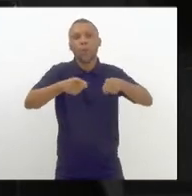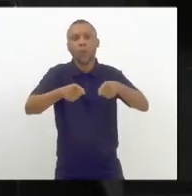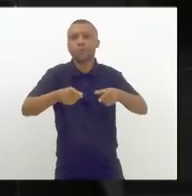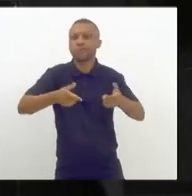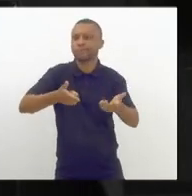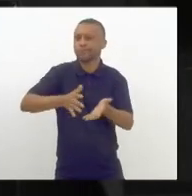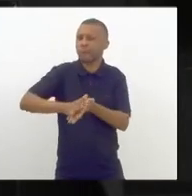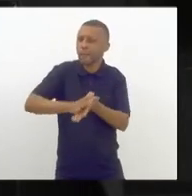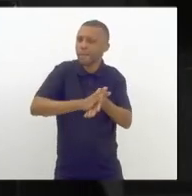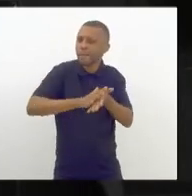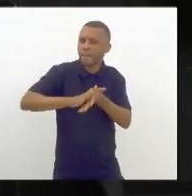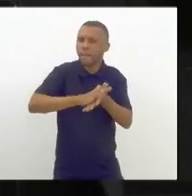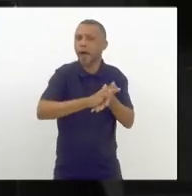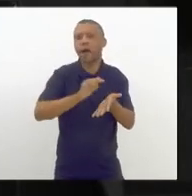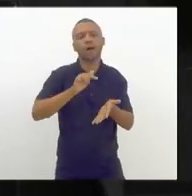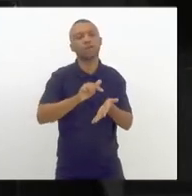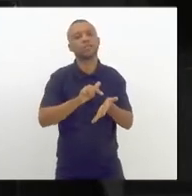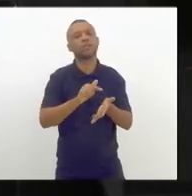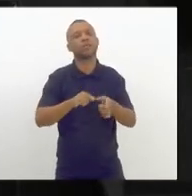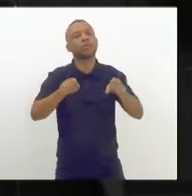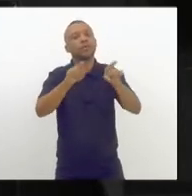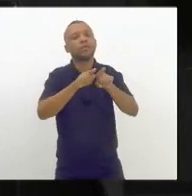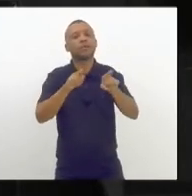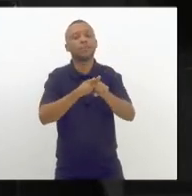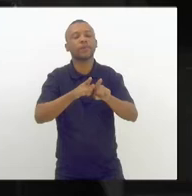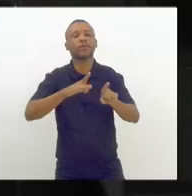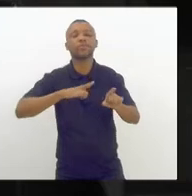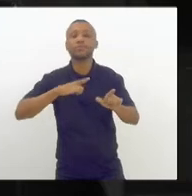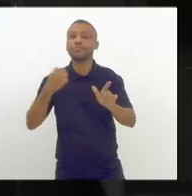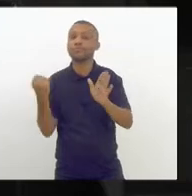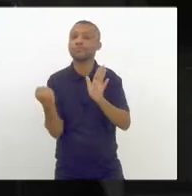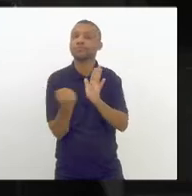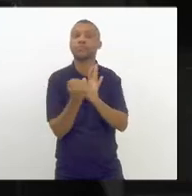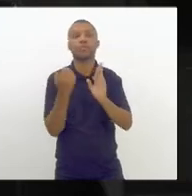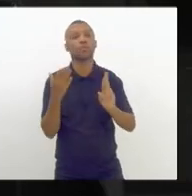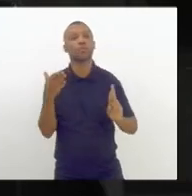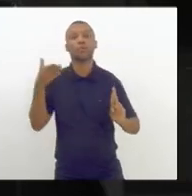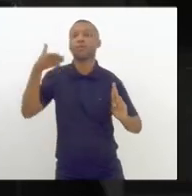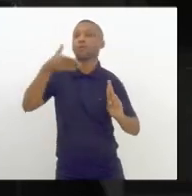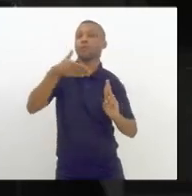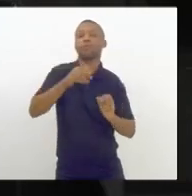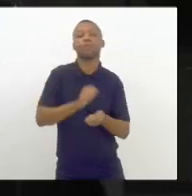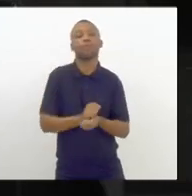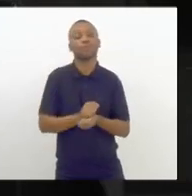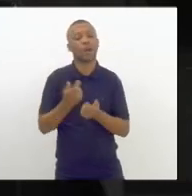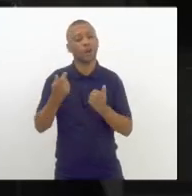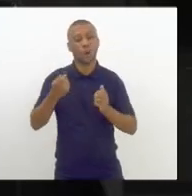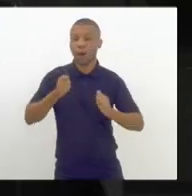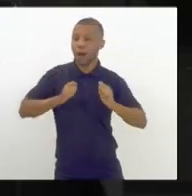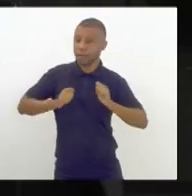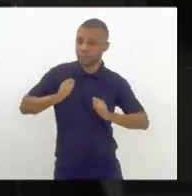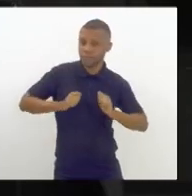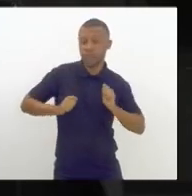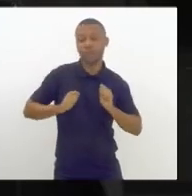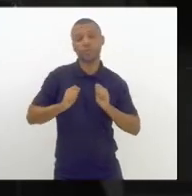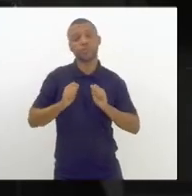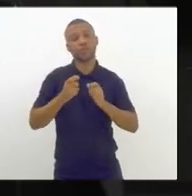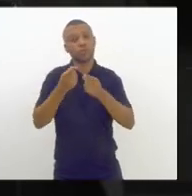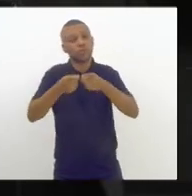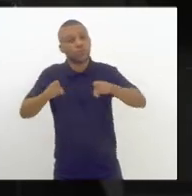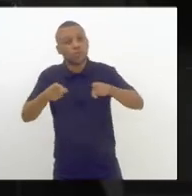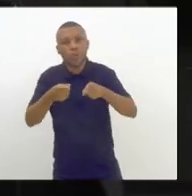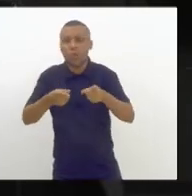E além disso tratava que era um diferencial importante tratava os artistas e os muses naquela casa no candangueiro